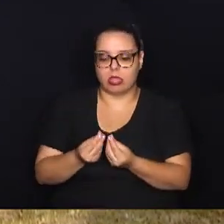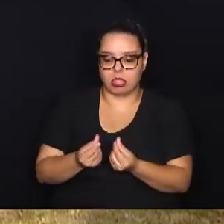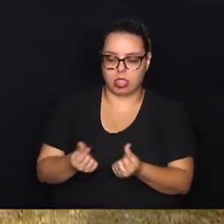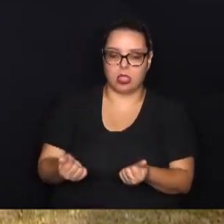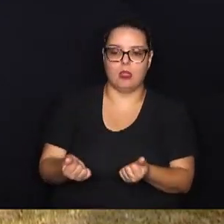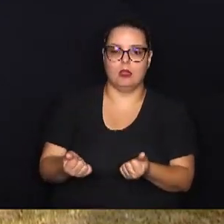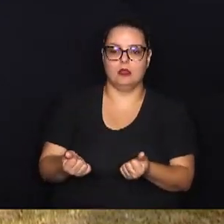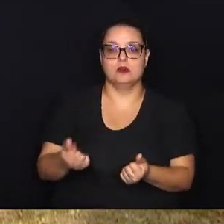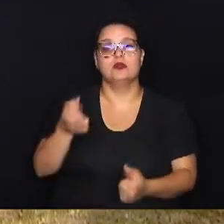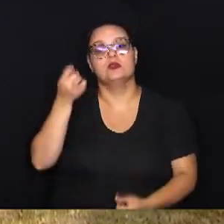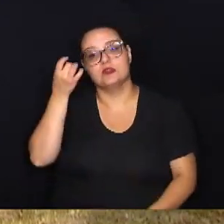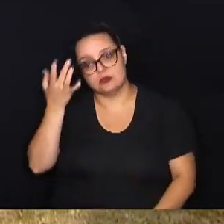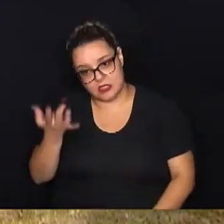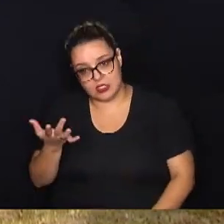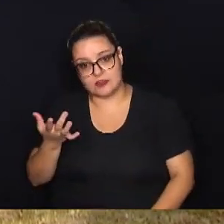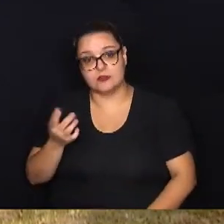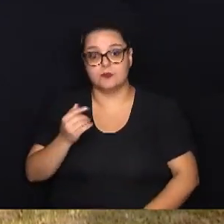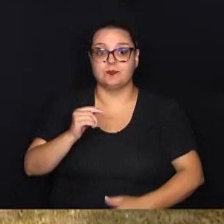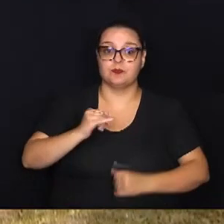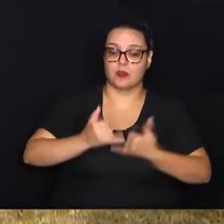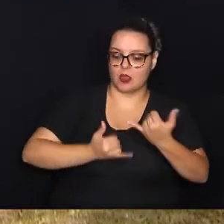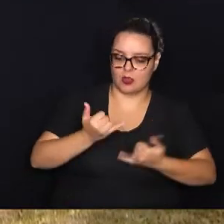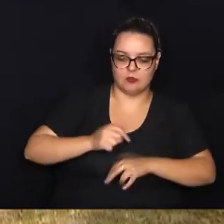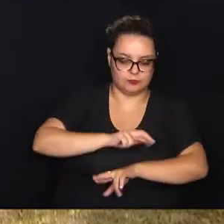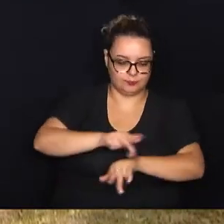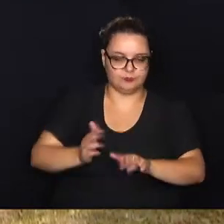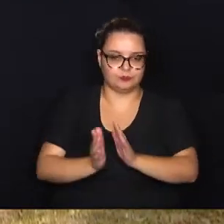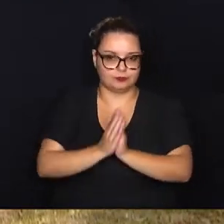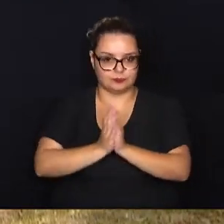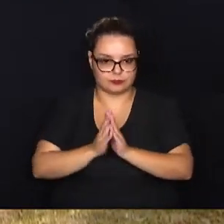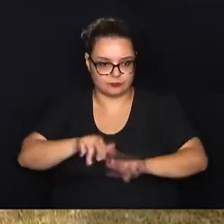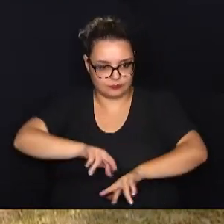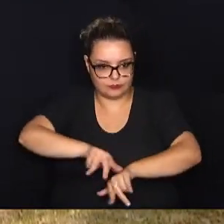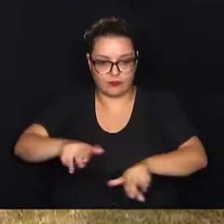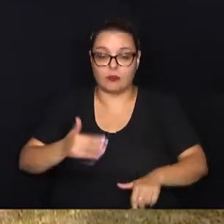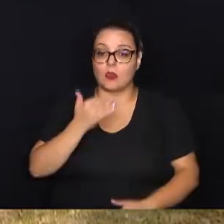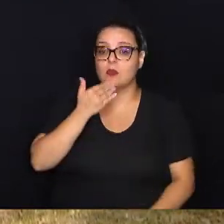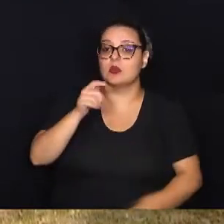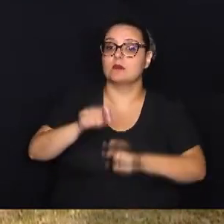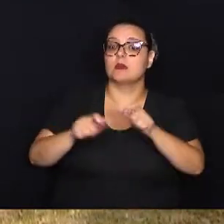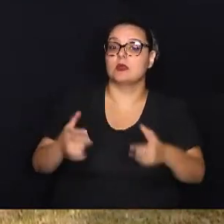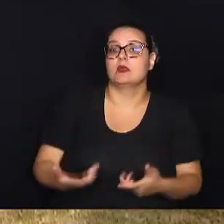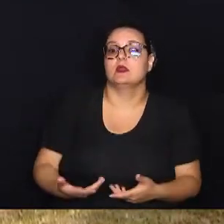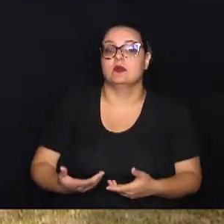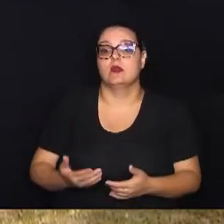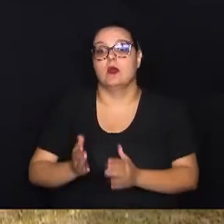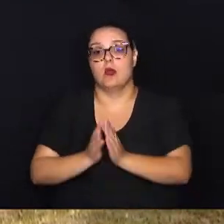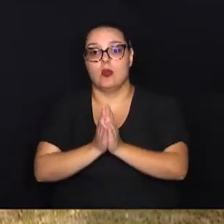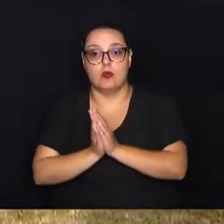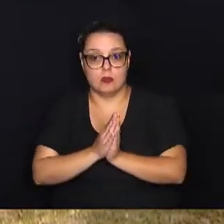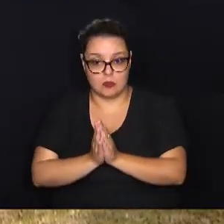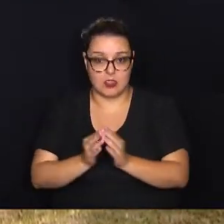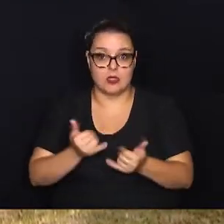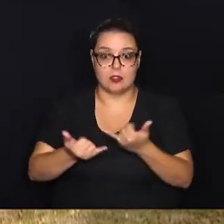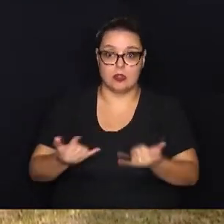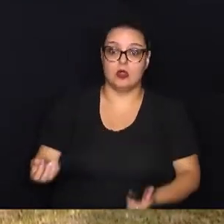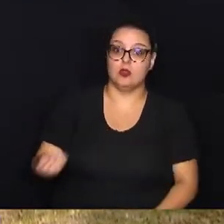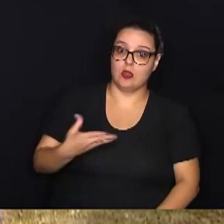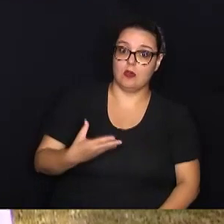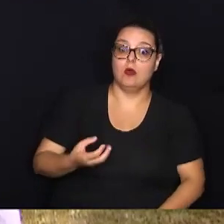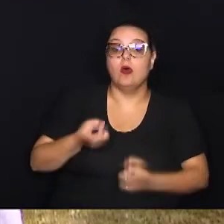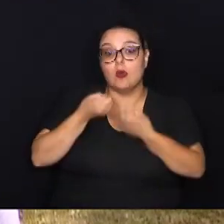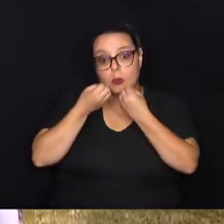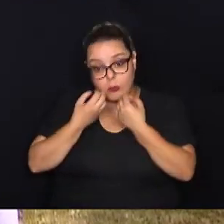forma fácil. E os brinquedos a gente pede para que as pessoas tragam ou brinquedos novos ou em bom